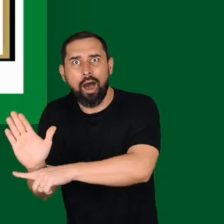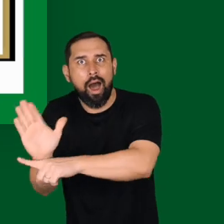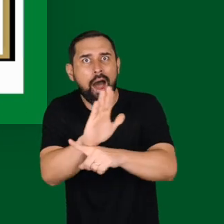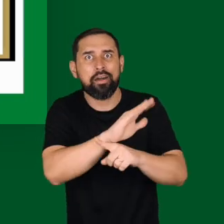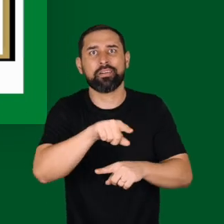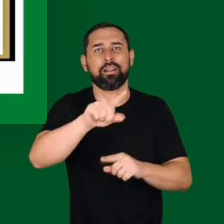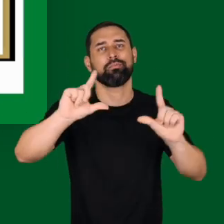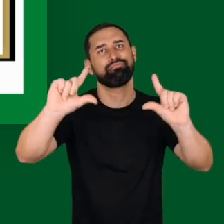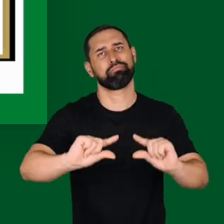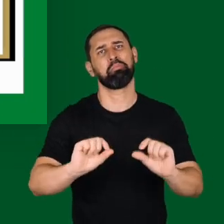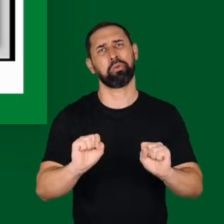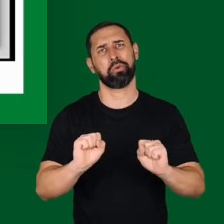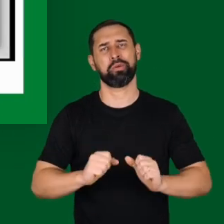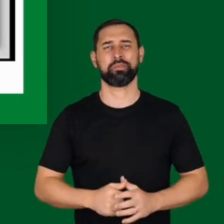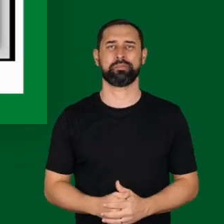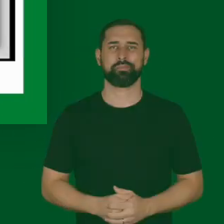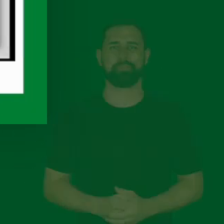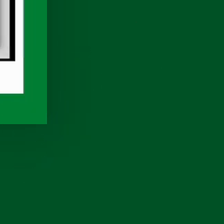aumentado no nosso meio.